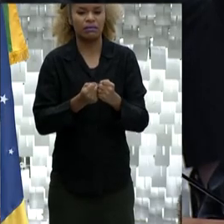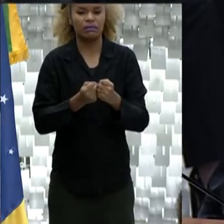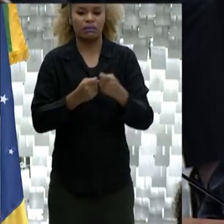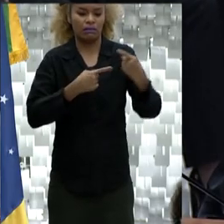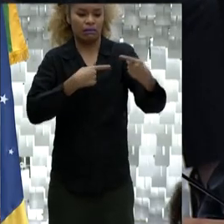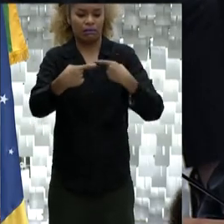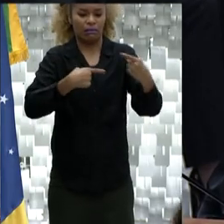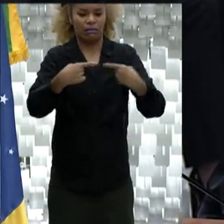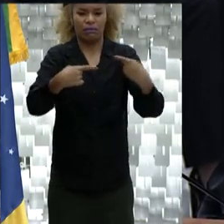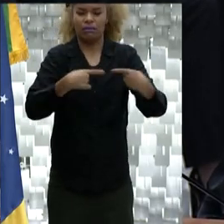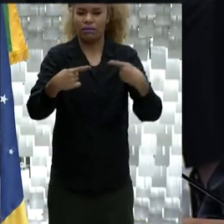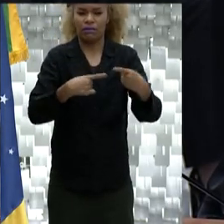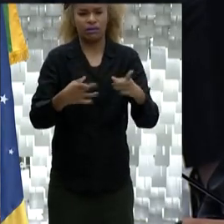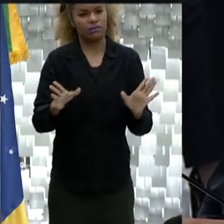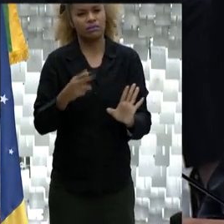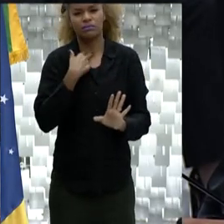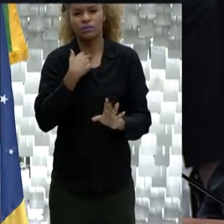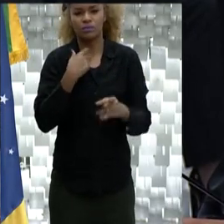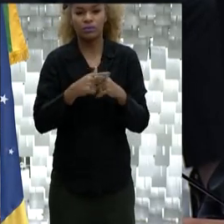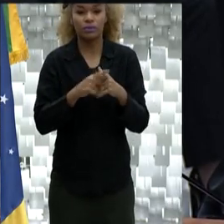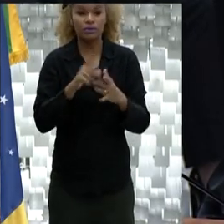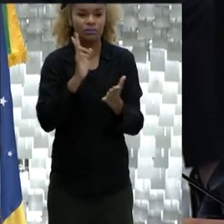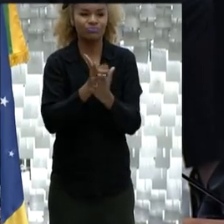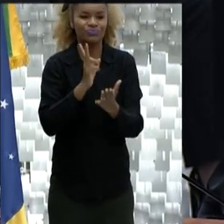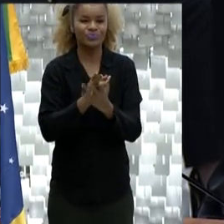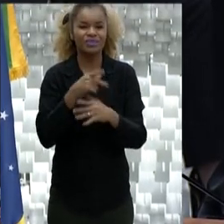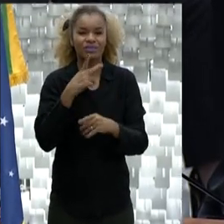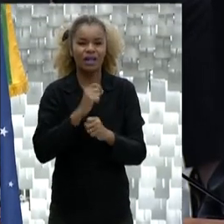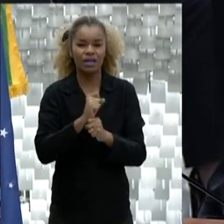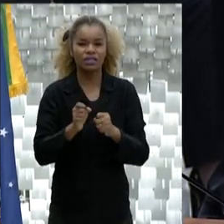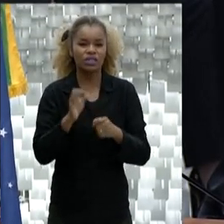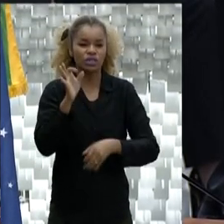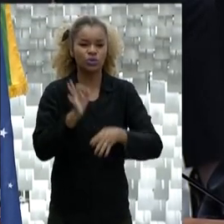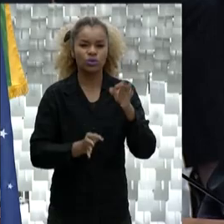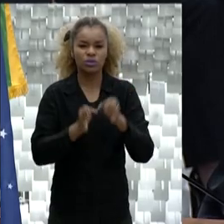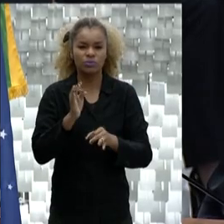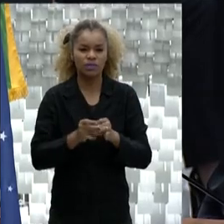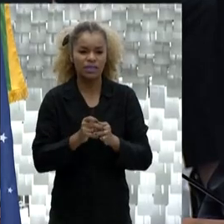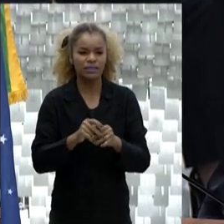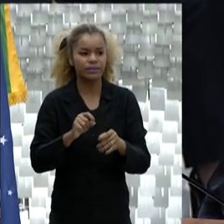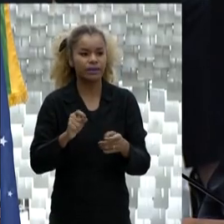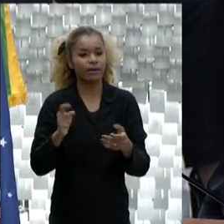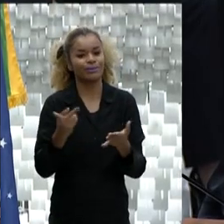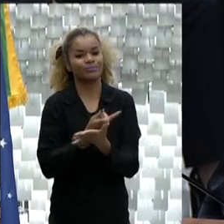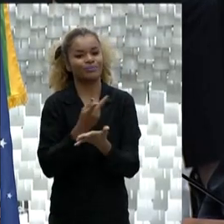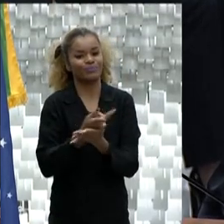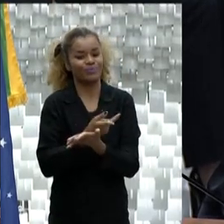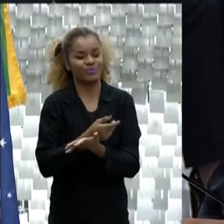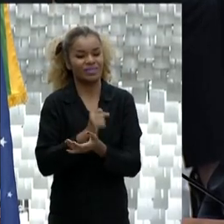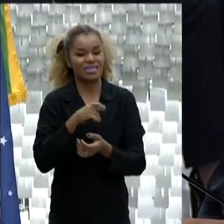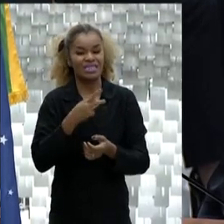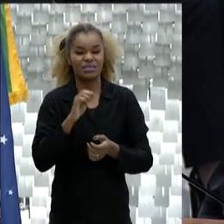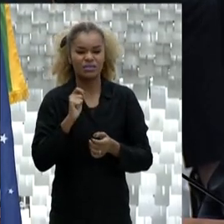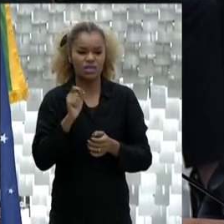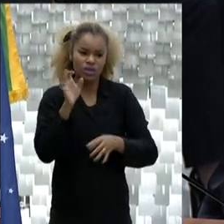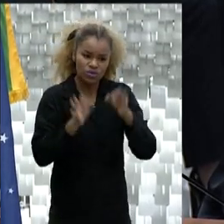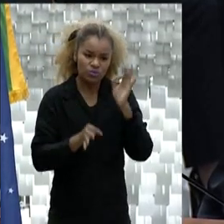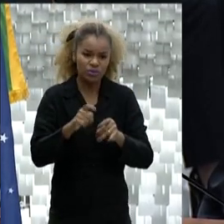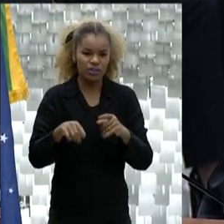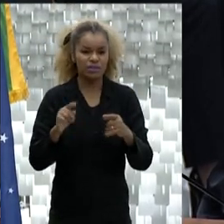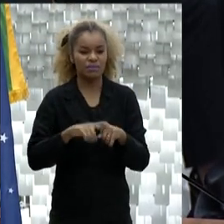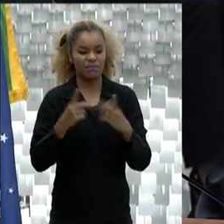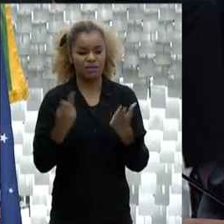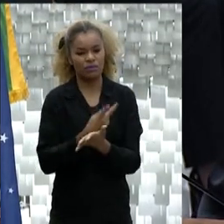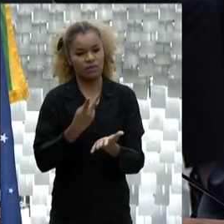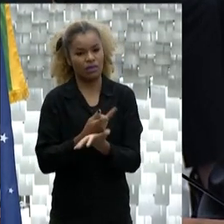para essa tendência que por aí se nomeia jurisprudência imprudência, né? Jurisprudência